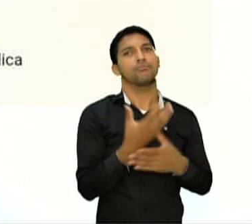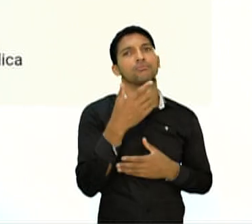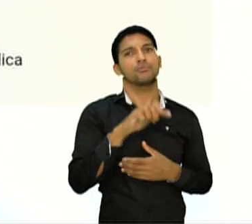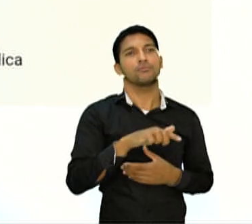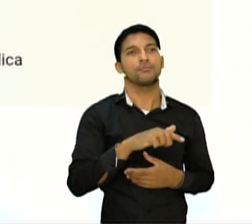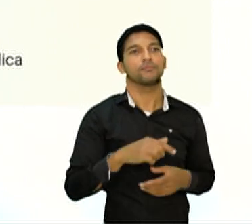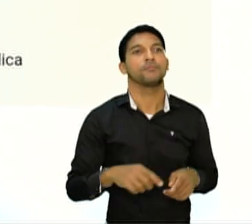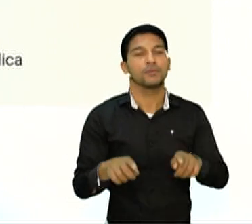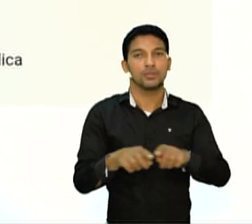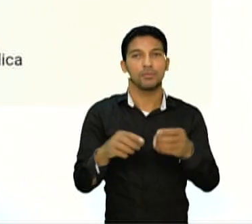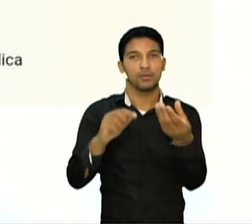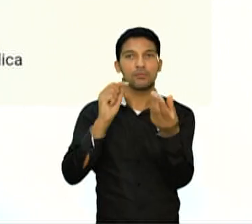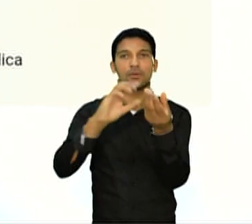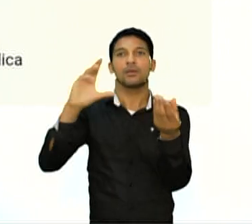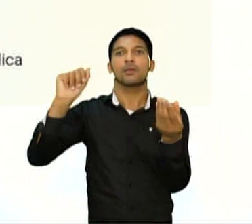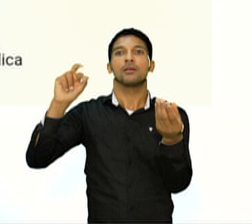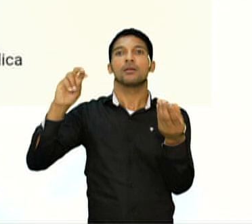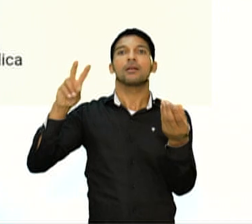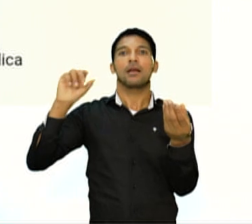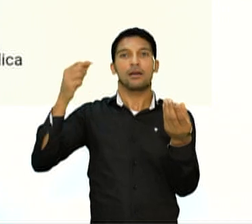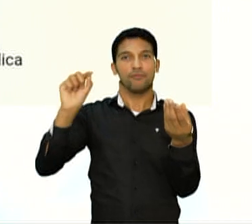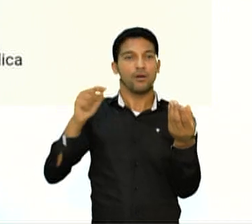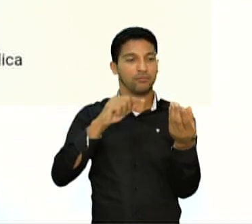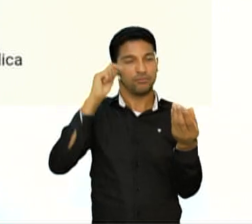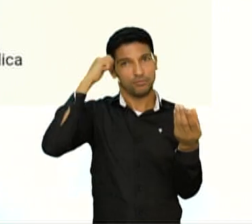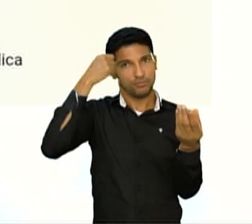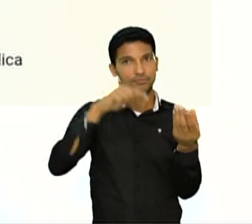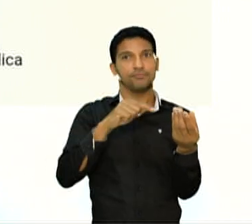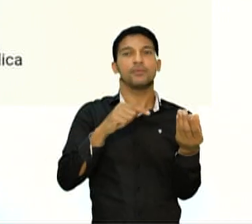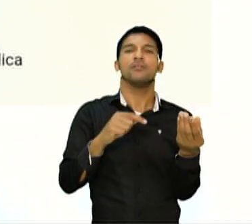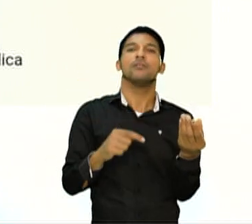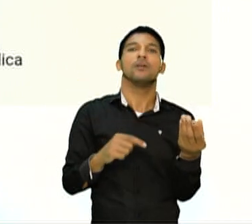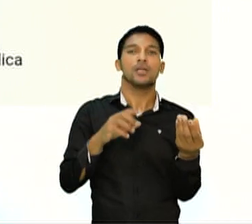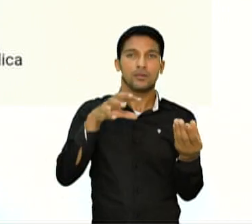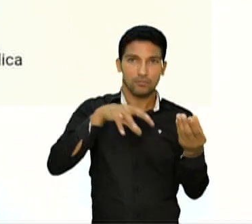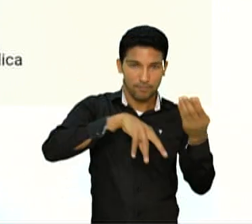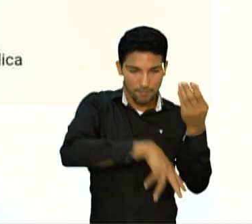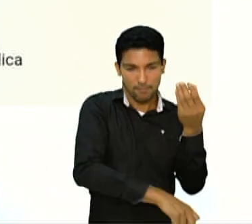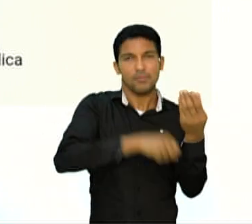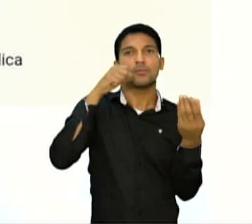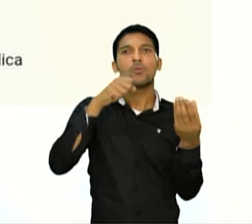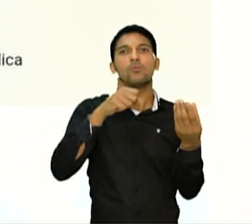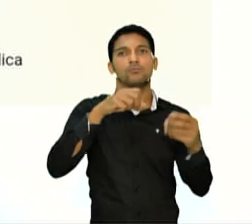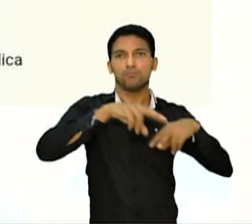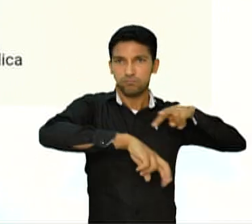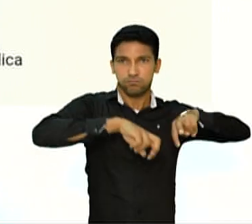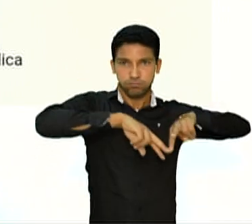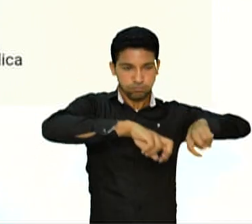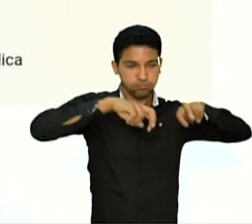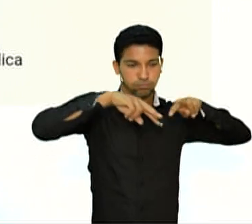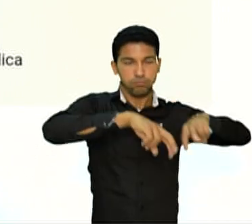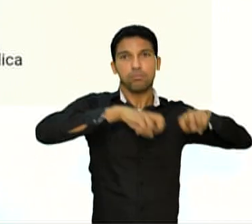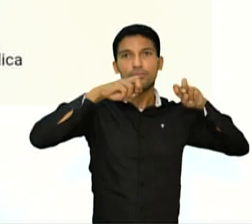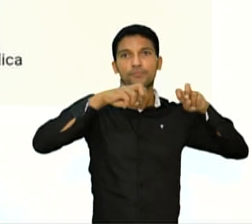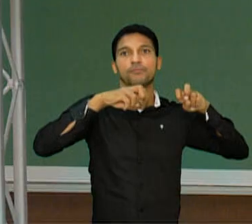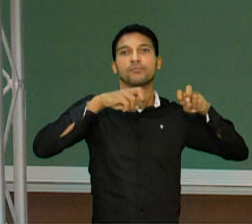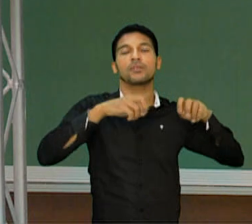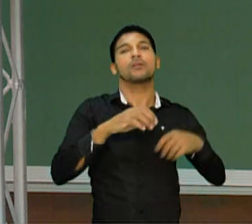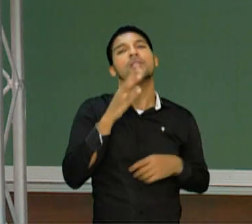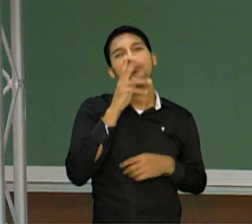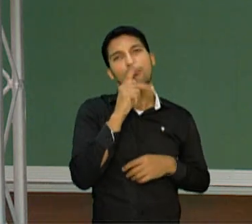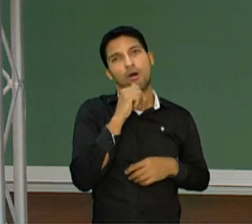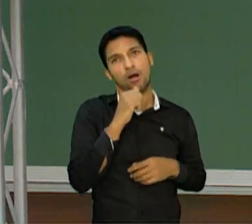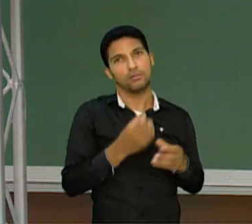como sendo elementos que demoram muito para nos fornecer energia no sentido quantitativo da palavra. Já os renováveis, os